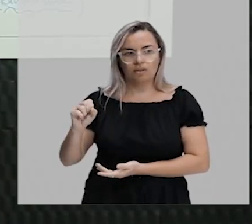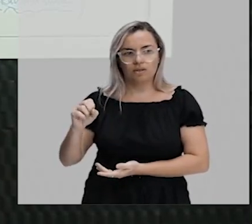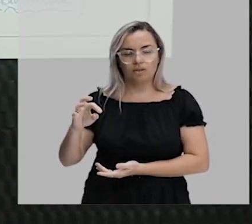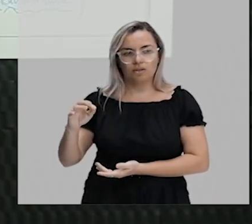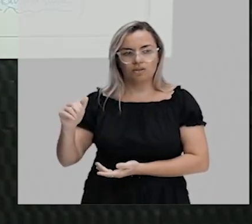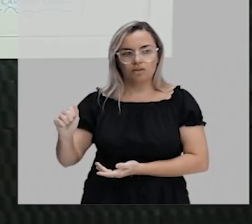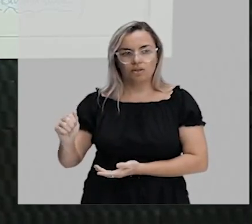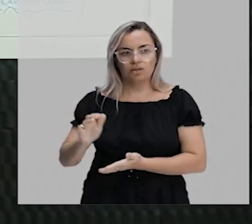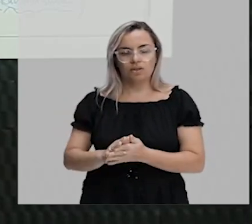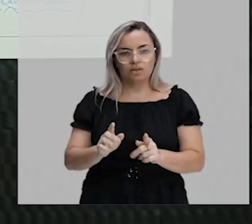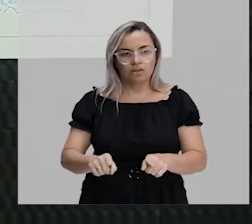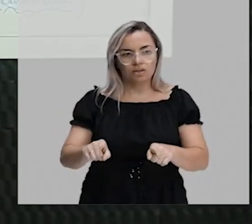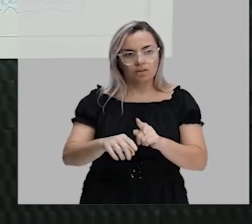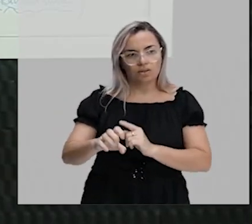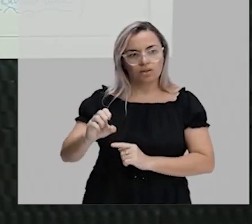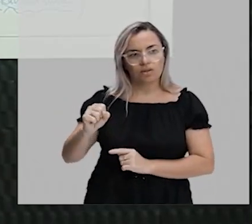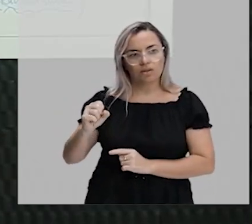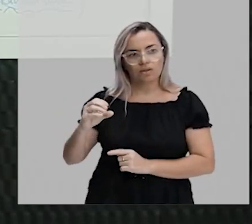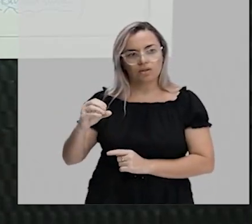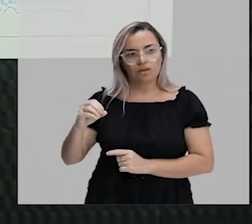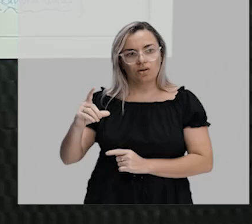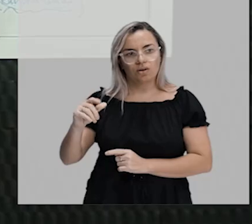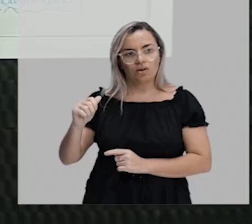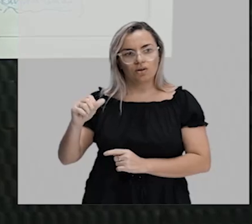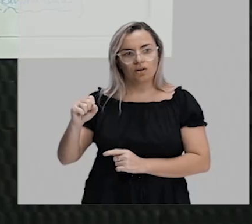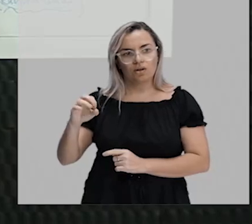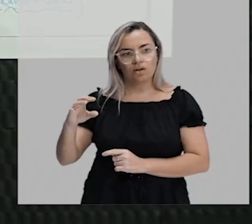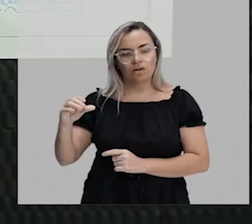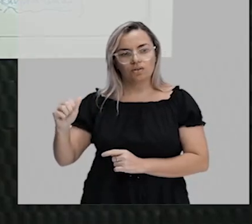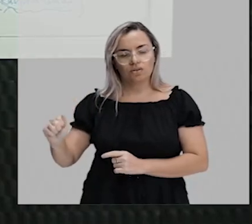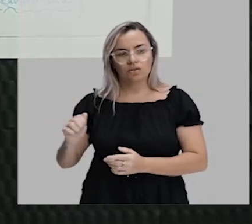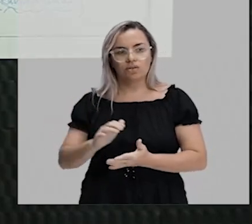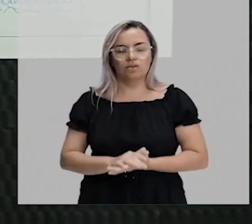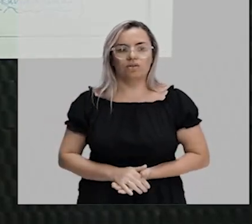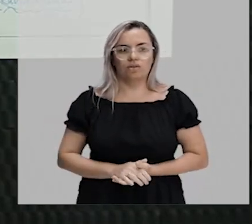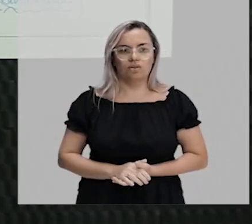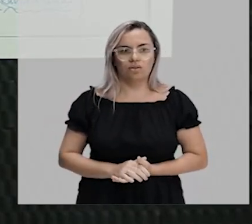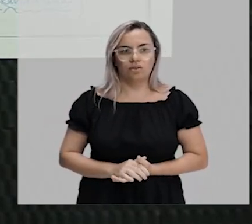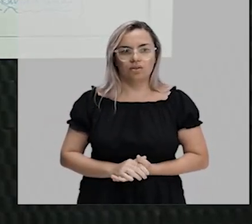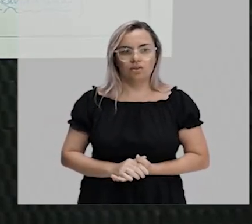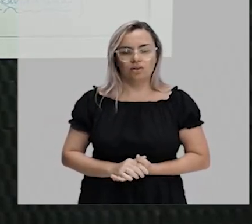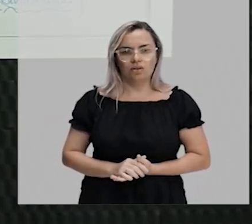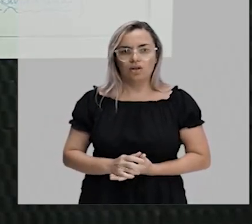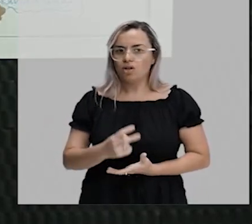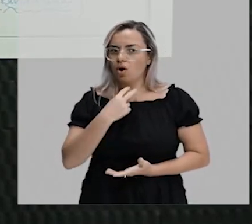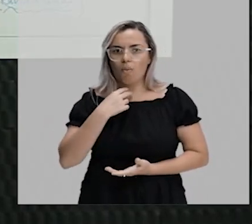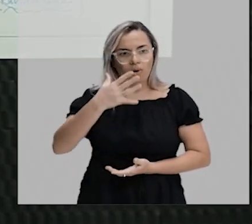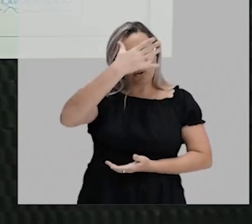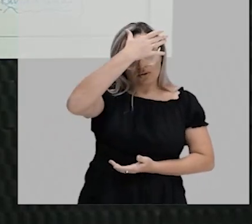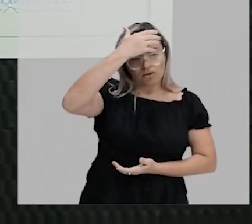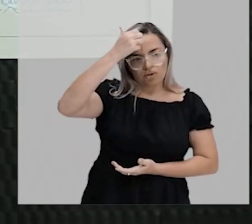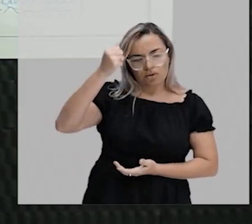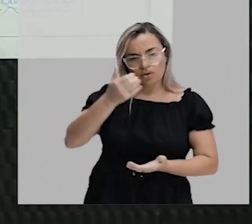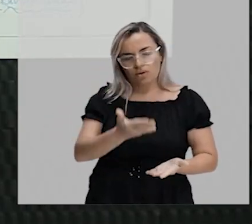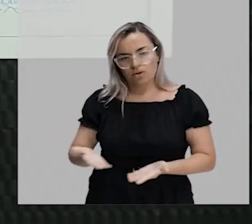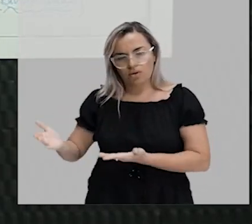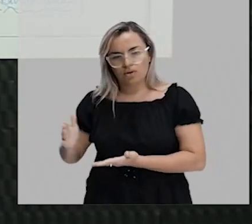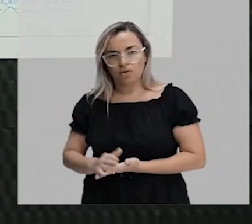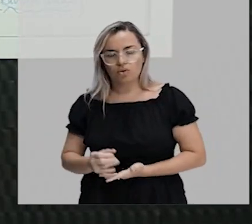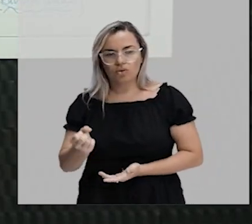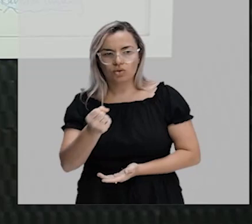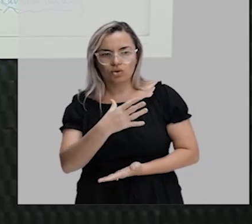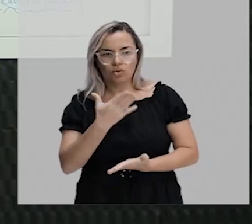E também levem em conta, não esqueçam, a nossa grande deontologia, que é uma das